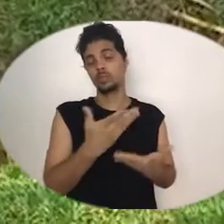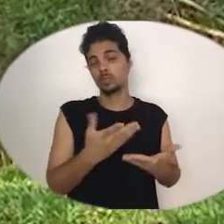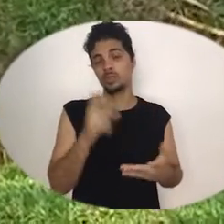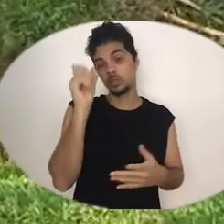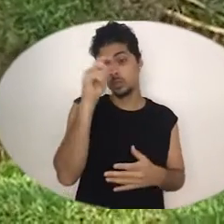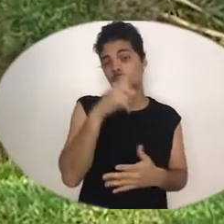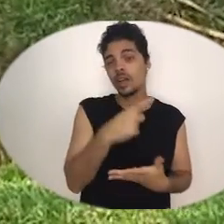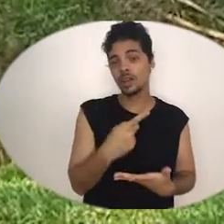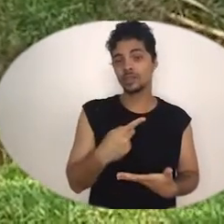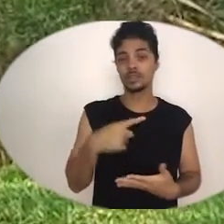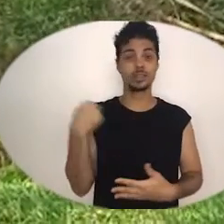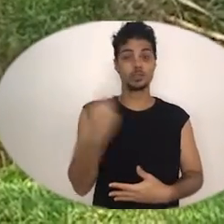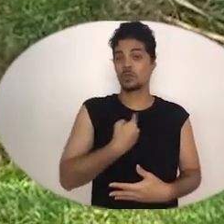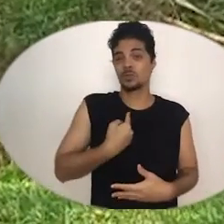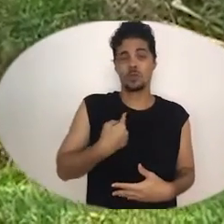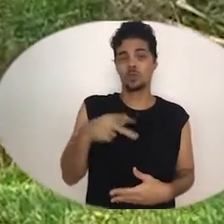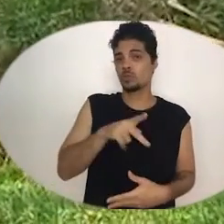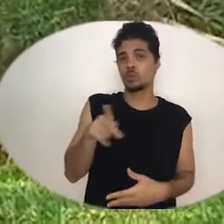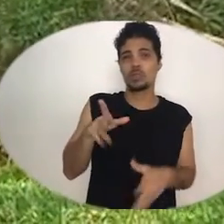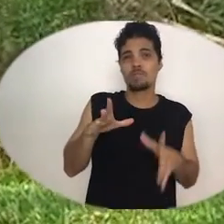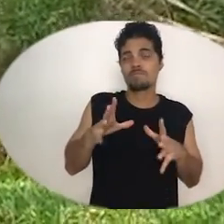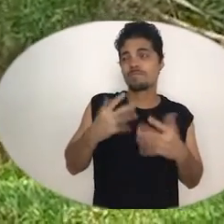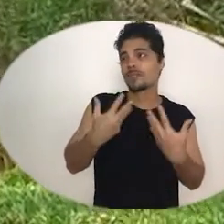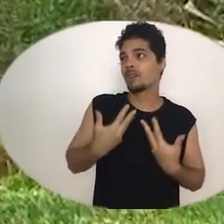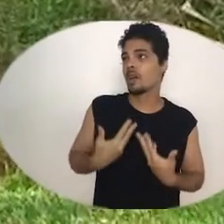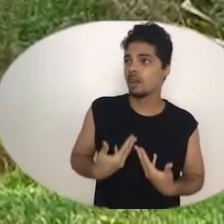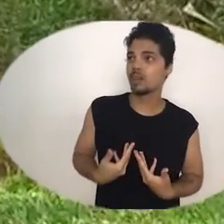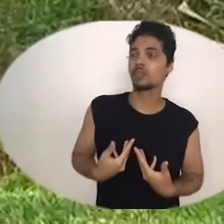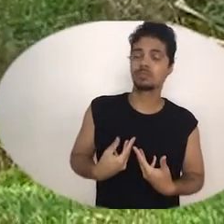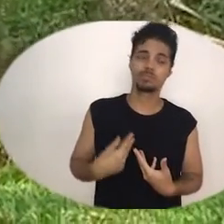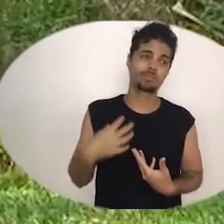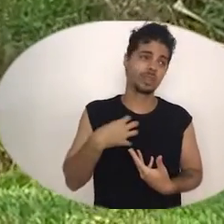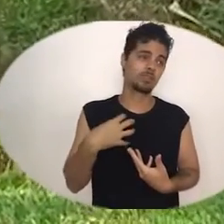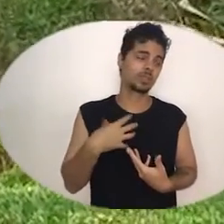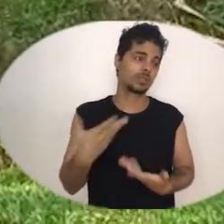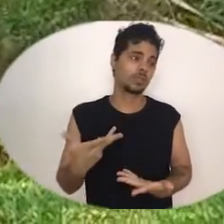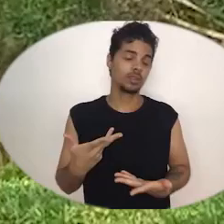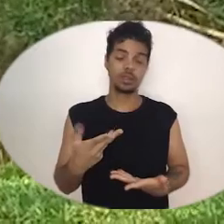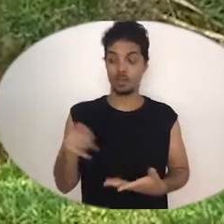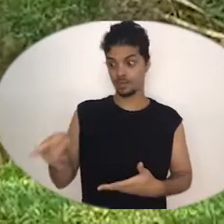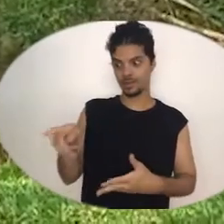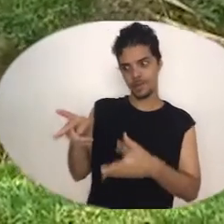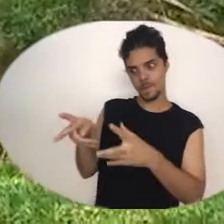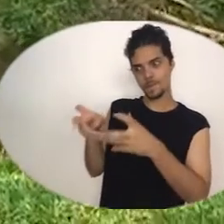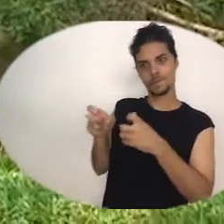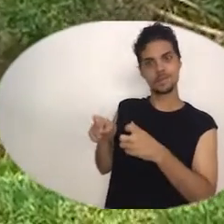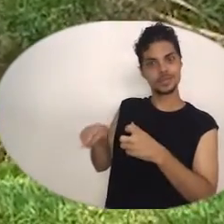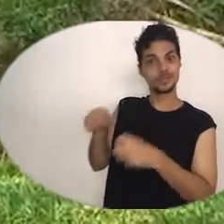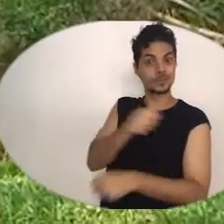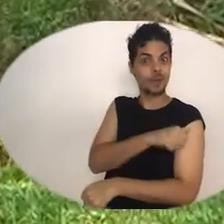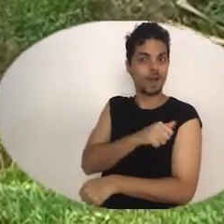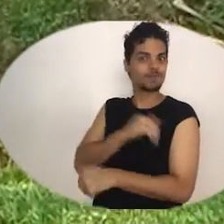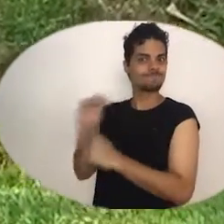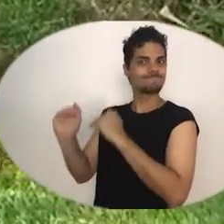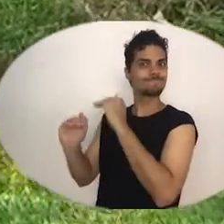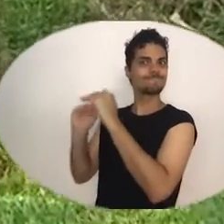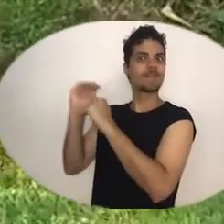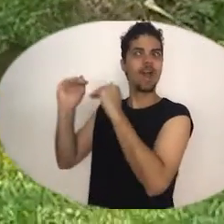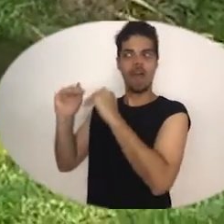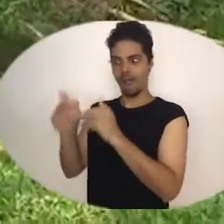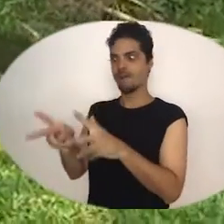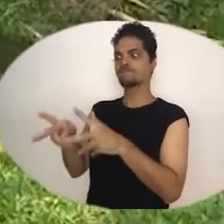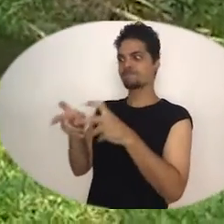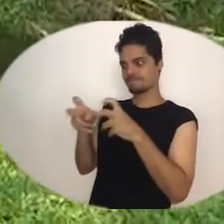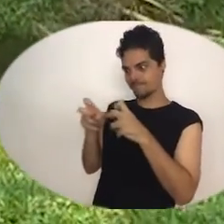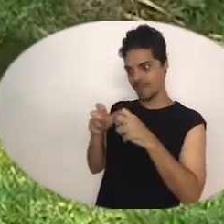E isso às vezes também nos deixa cansados, mas sempre o aluno, né, é o que nos dá força